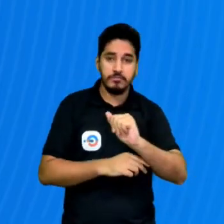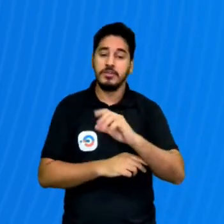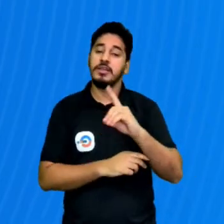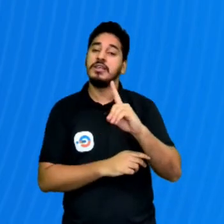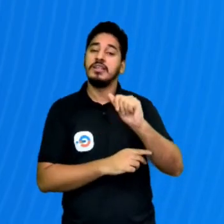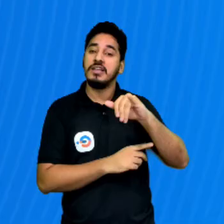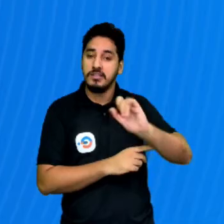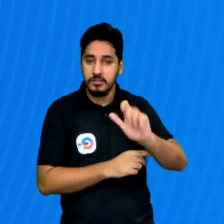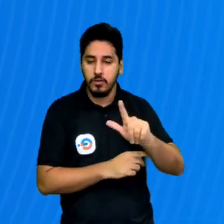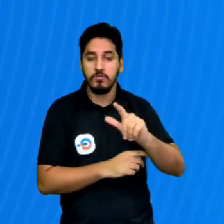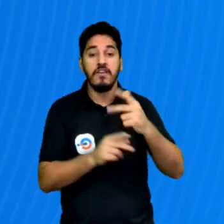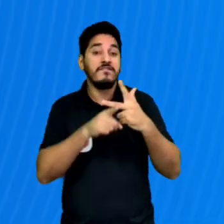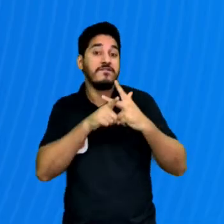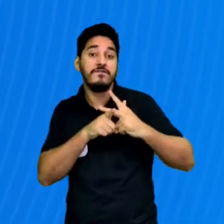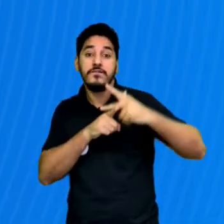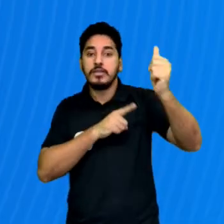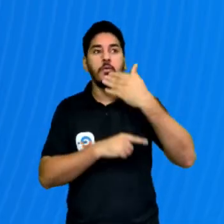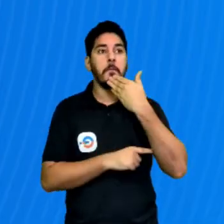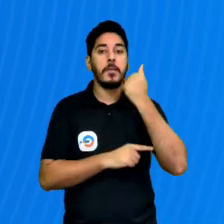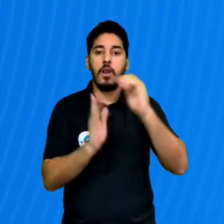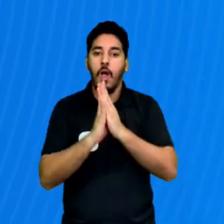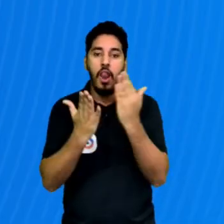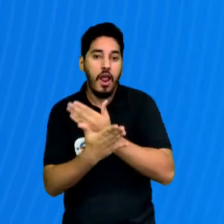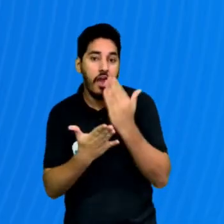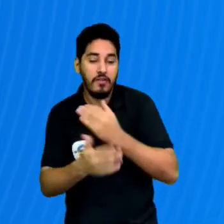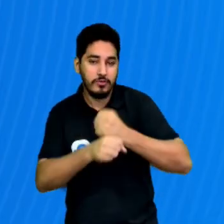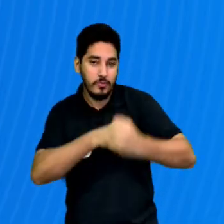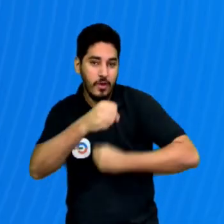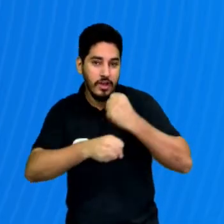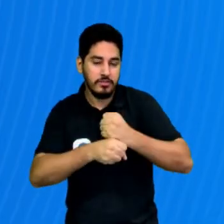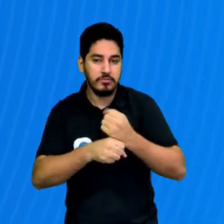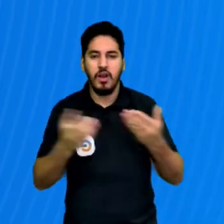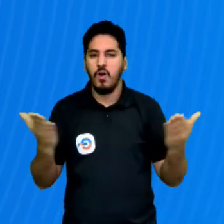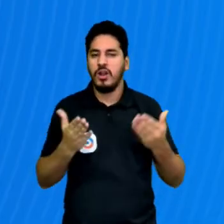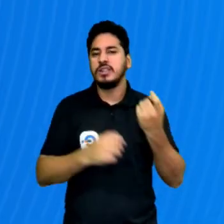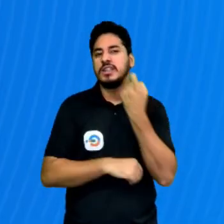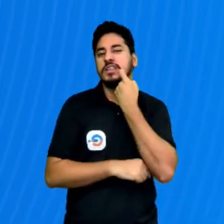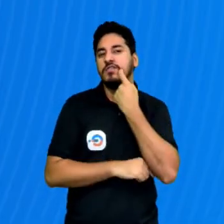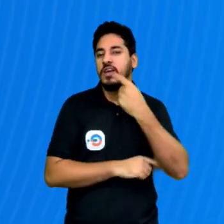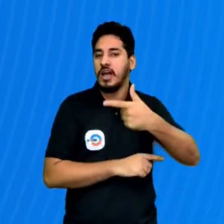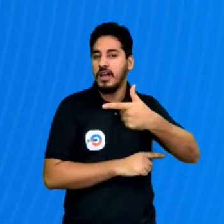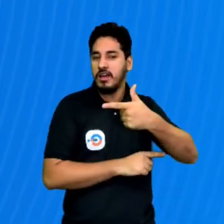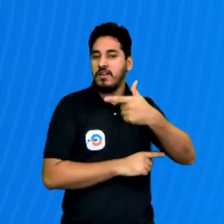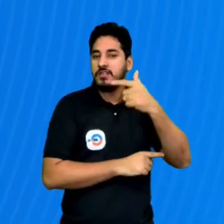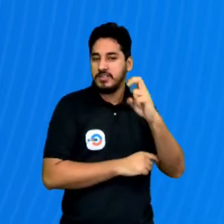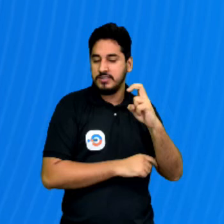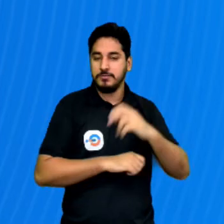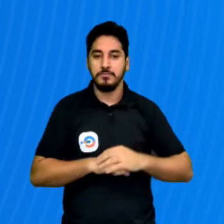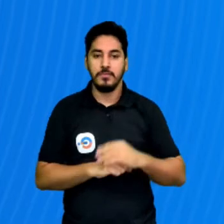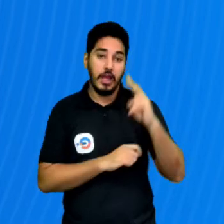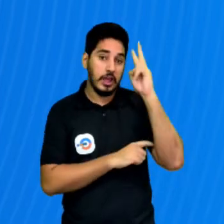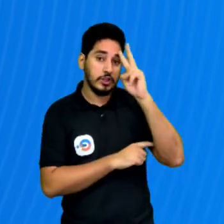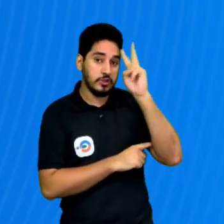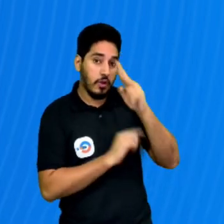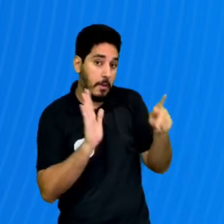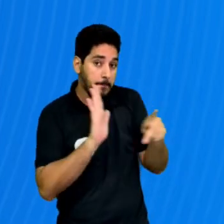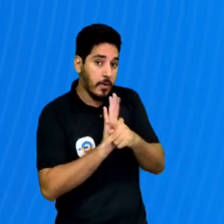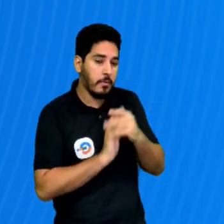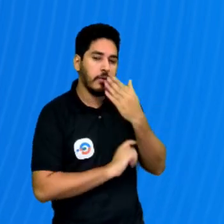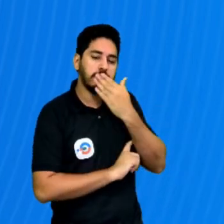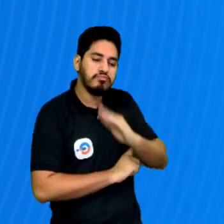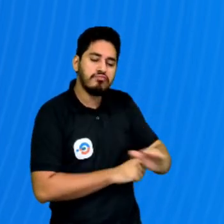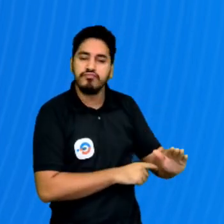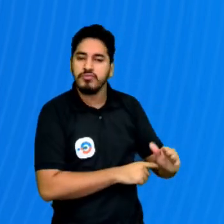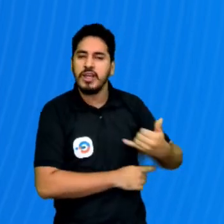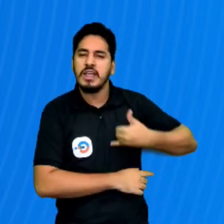Jabuti de Melhor Livro Infantil do Ano, nesta sexta-feira, 25. A história, indicada para crianças a partir dos 5